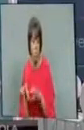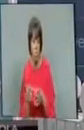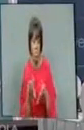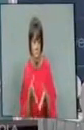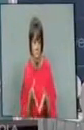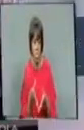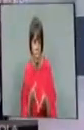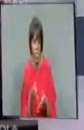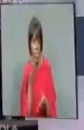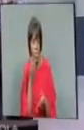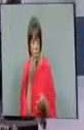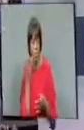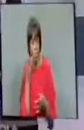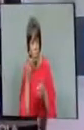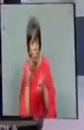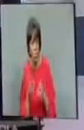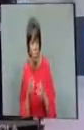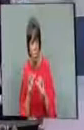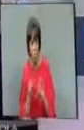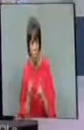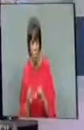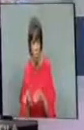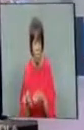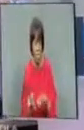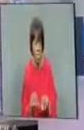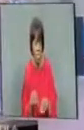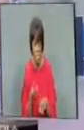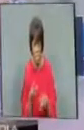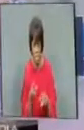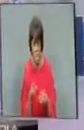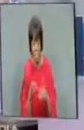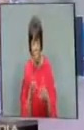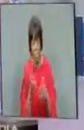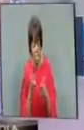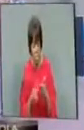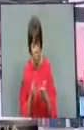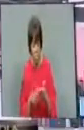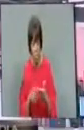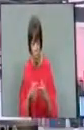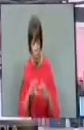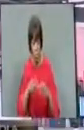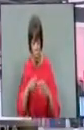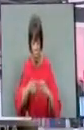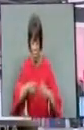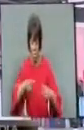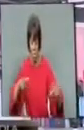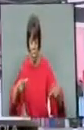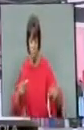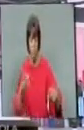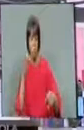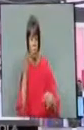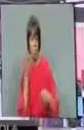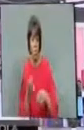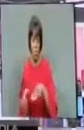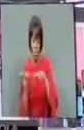poderem conectar-se e também ao nosso cabo submarino, podermos captar, é claro, investimento estrangeiro. Há também países